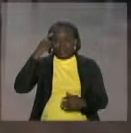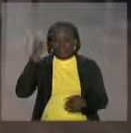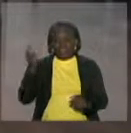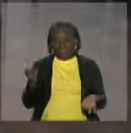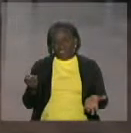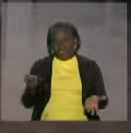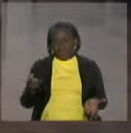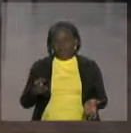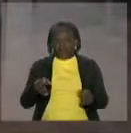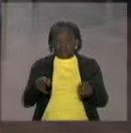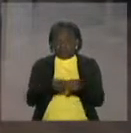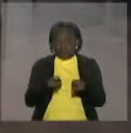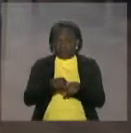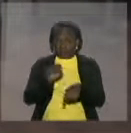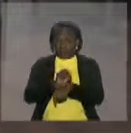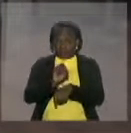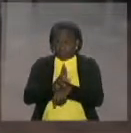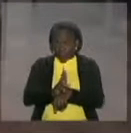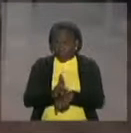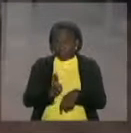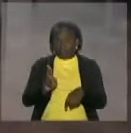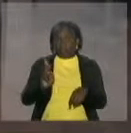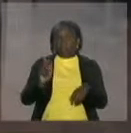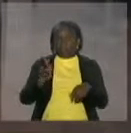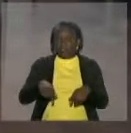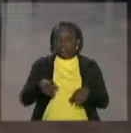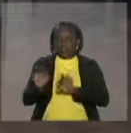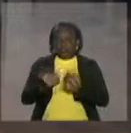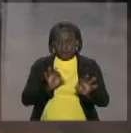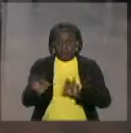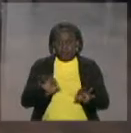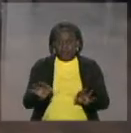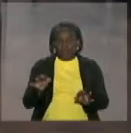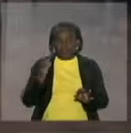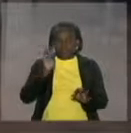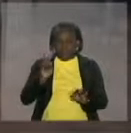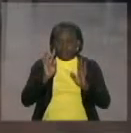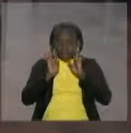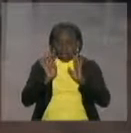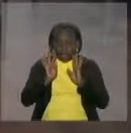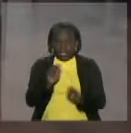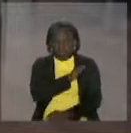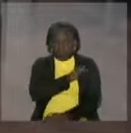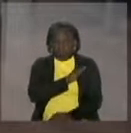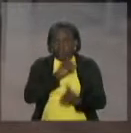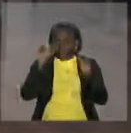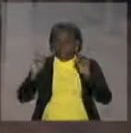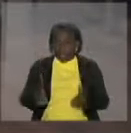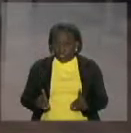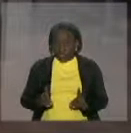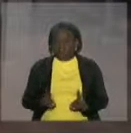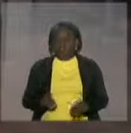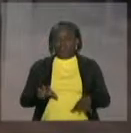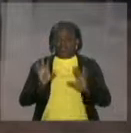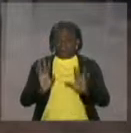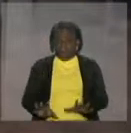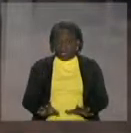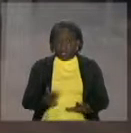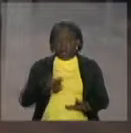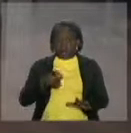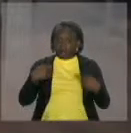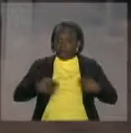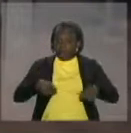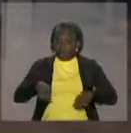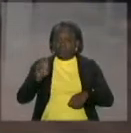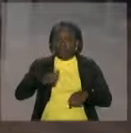vocês podiam imaginar. E a própria sala de recursos, né, que é prevista para atendimento ao aluno com deficiência,